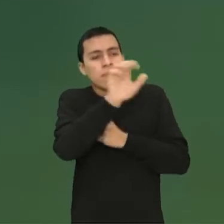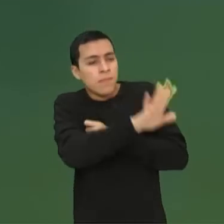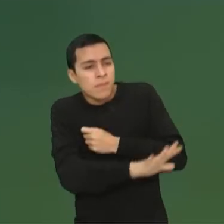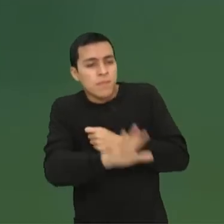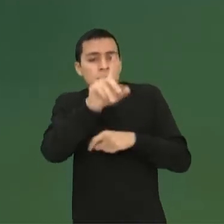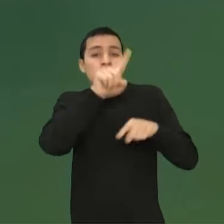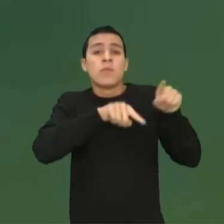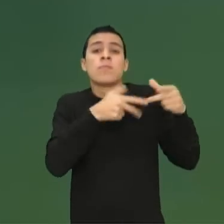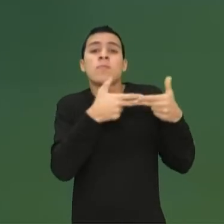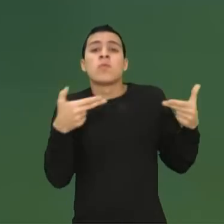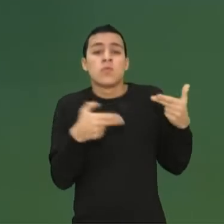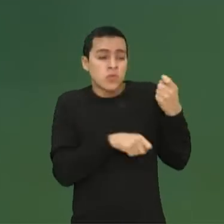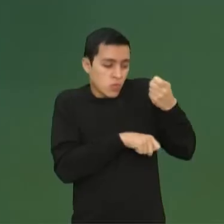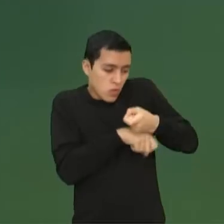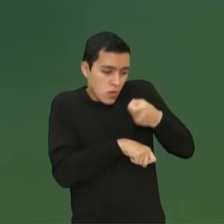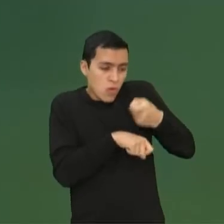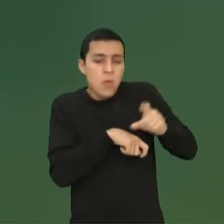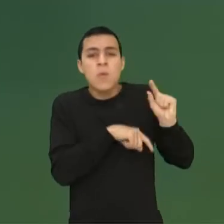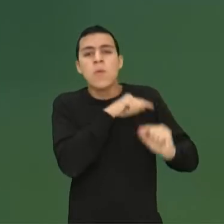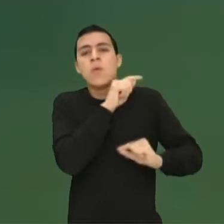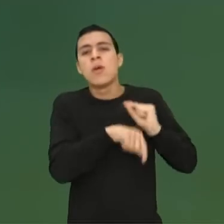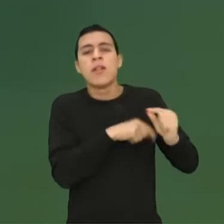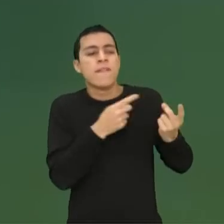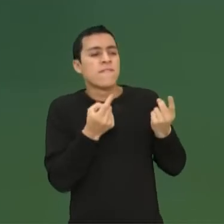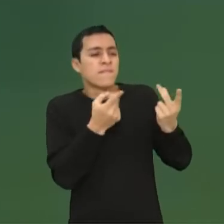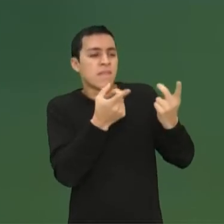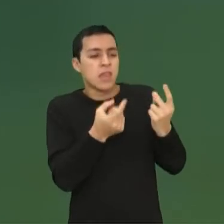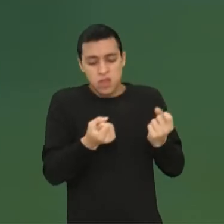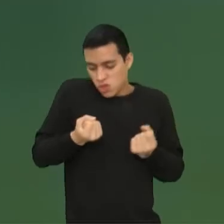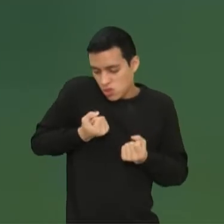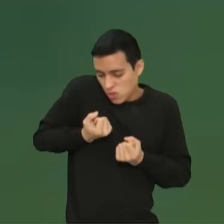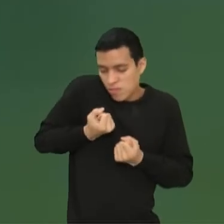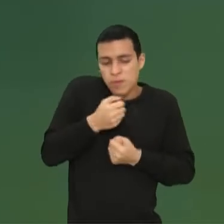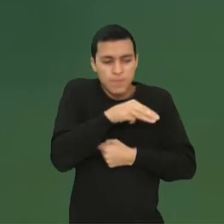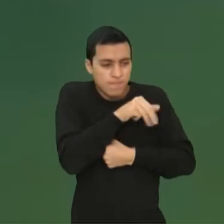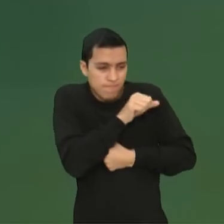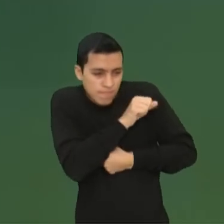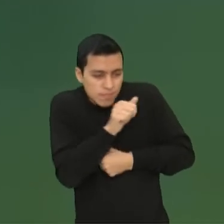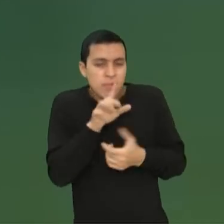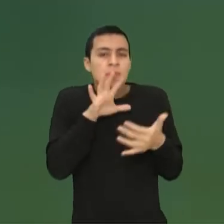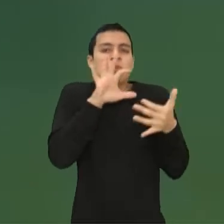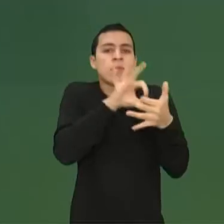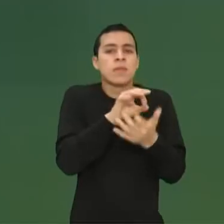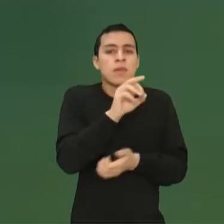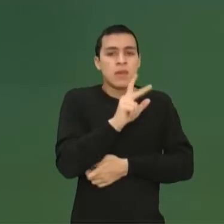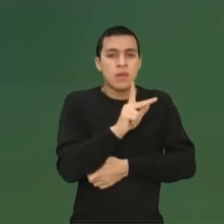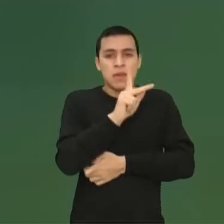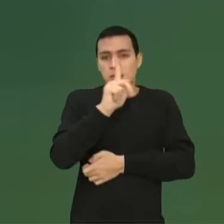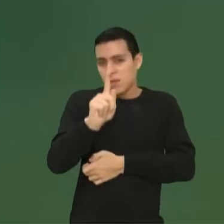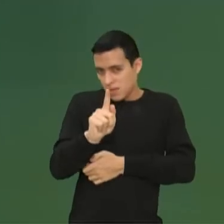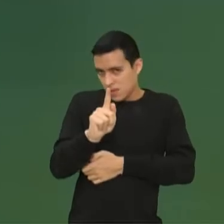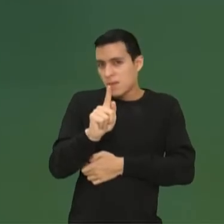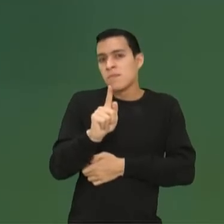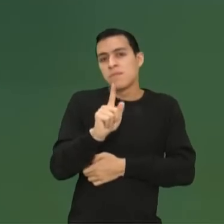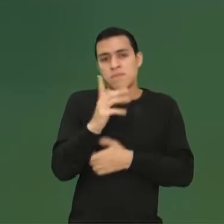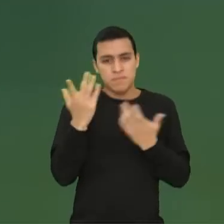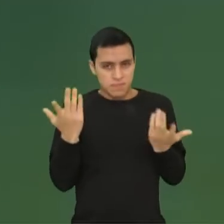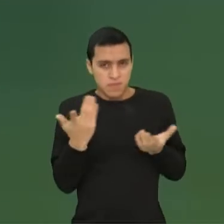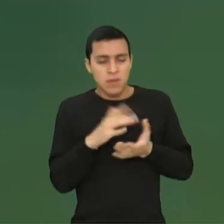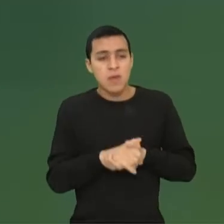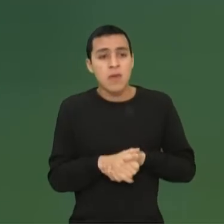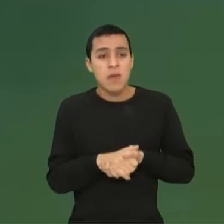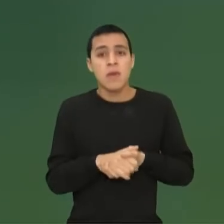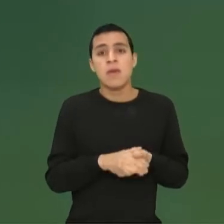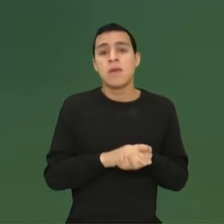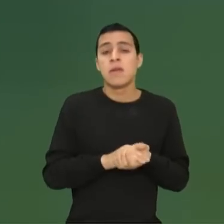produtos sólidos são comercializados pela quantidade de massa, ou seja, quilo ou grama. E